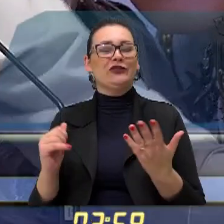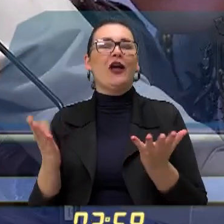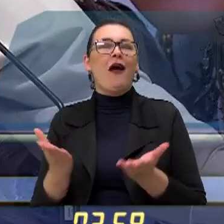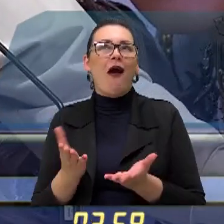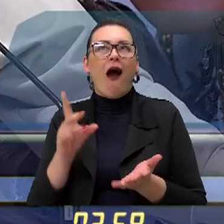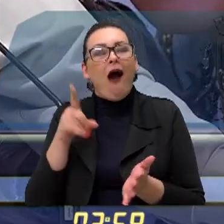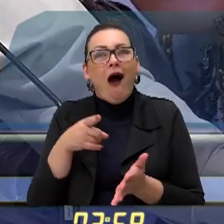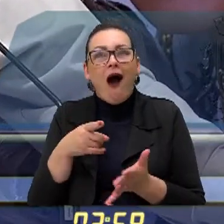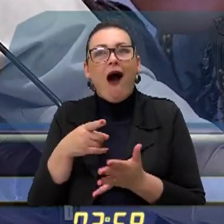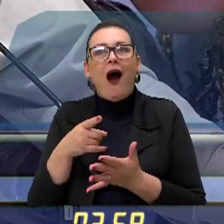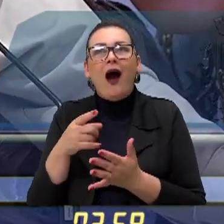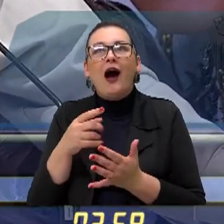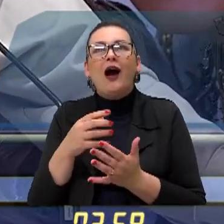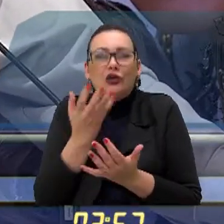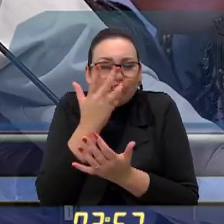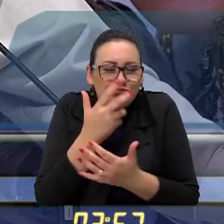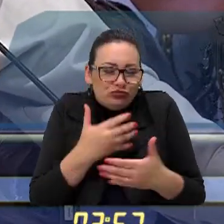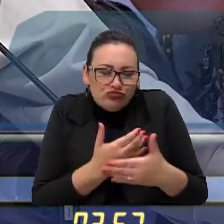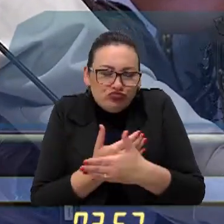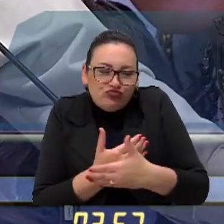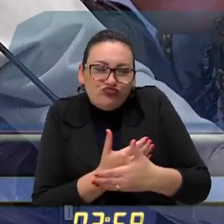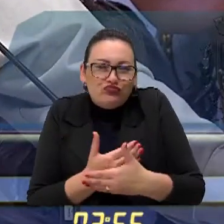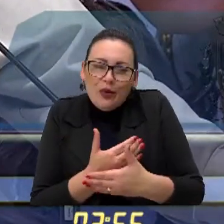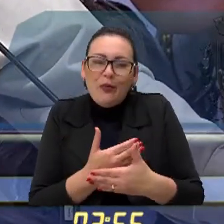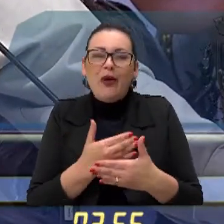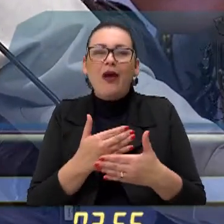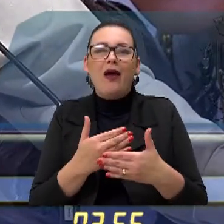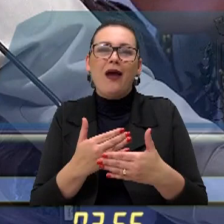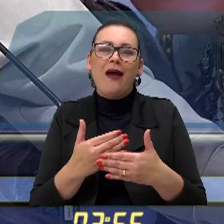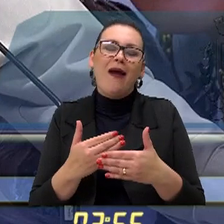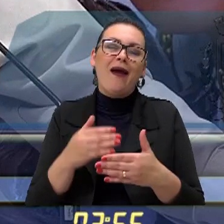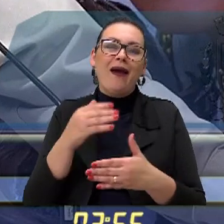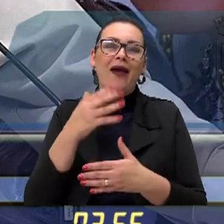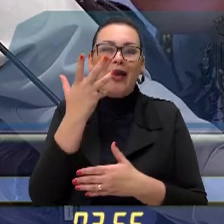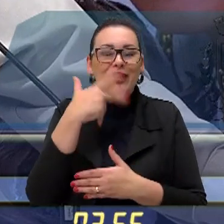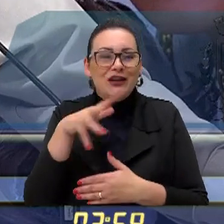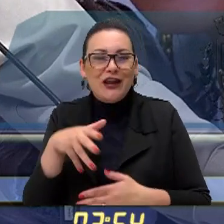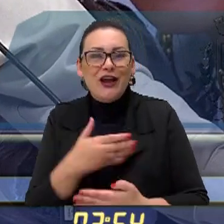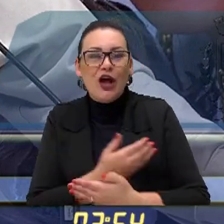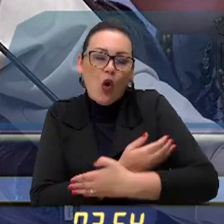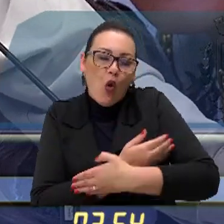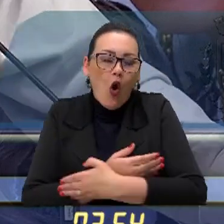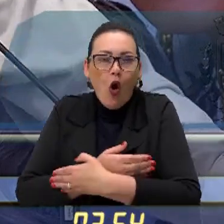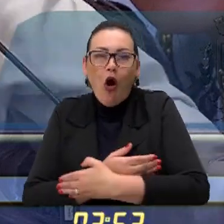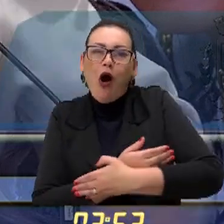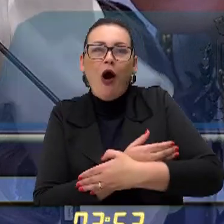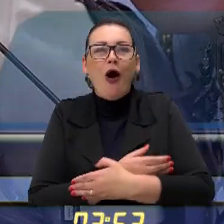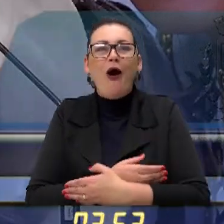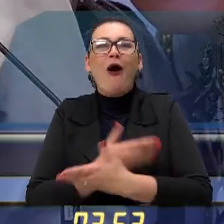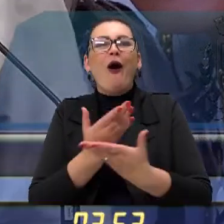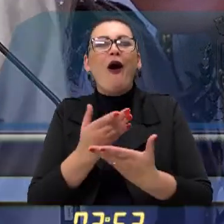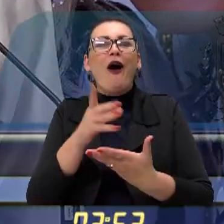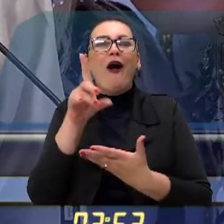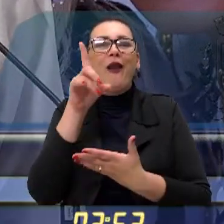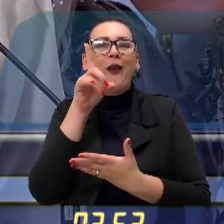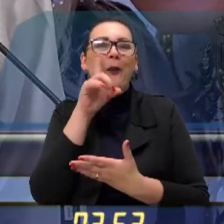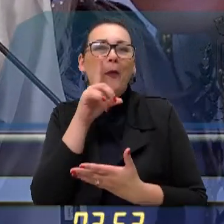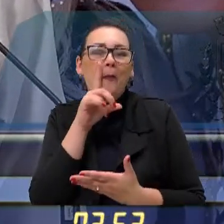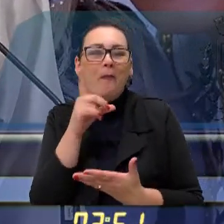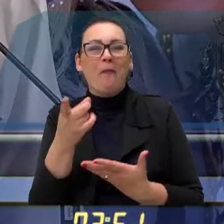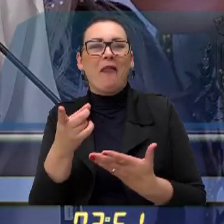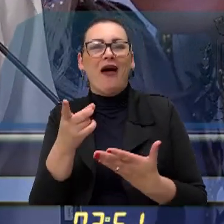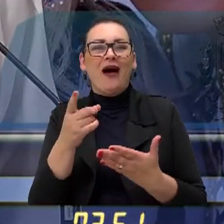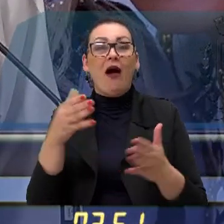80, é de alguns meses ou dias, quem sabe, de crianças que são carregadas no colo pelas suas mães,